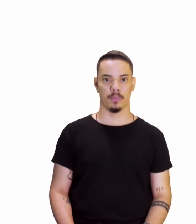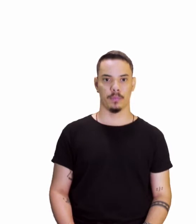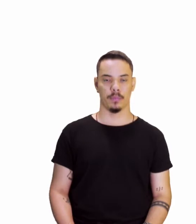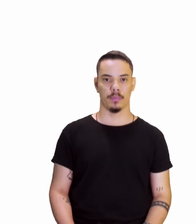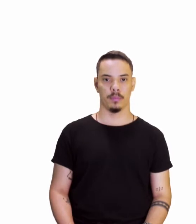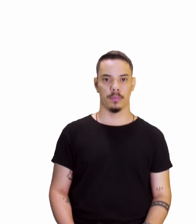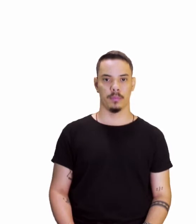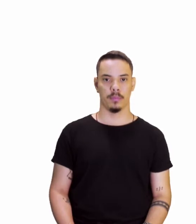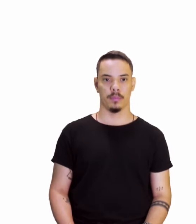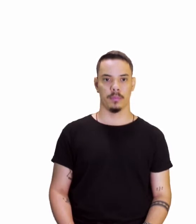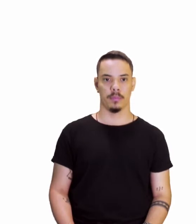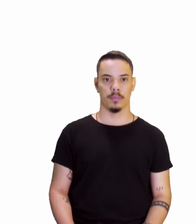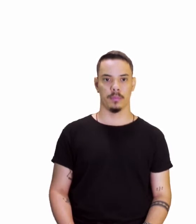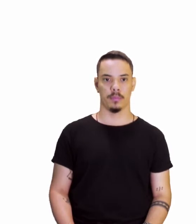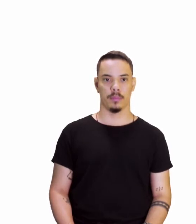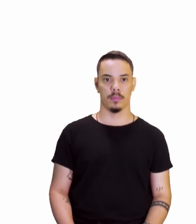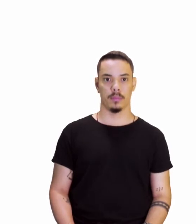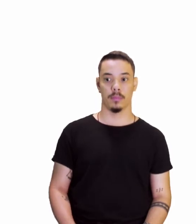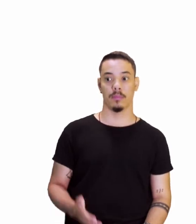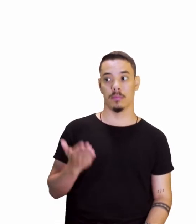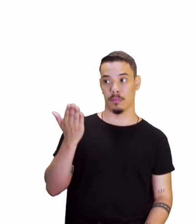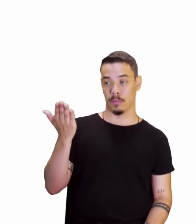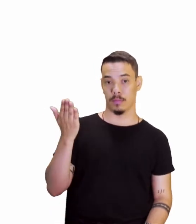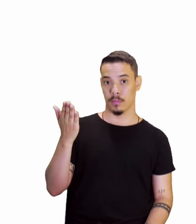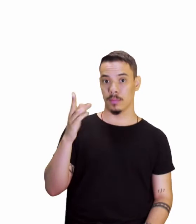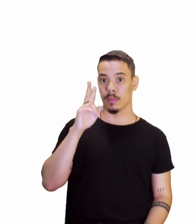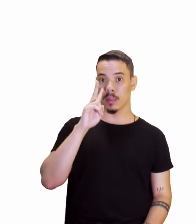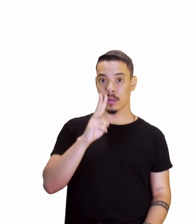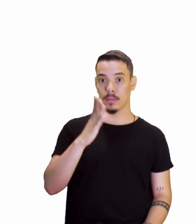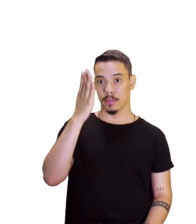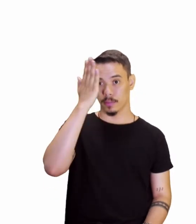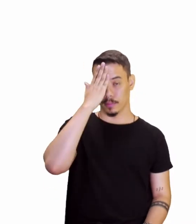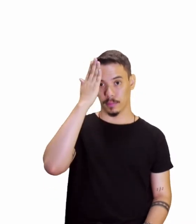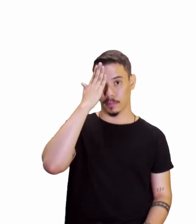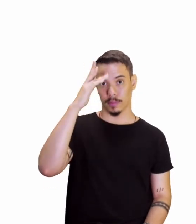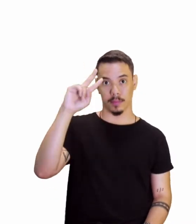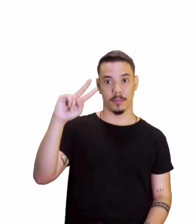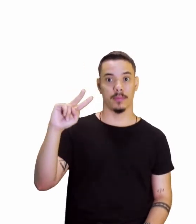mostra ávido. A sabedoria